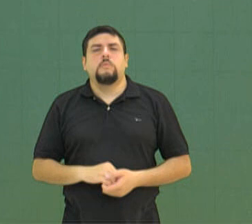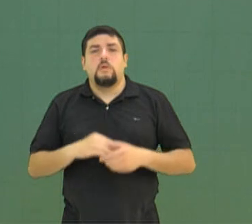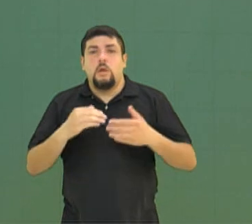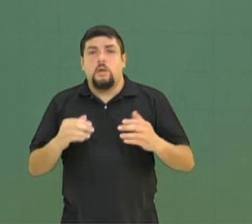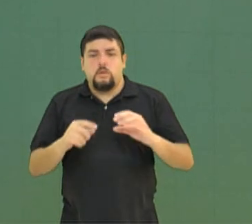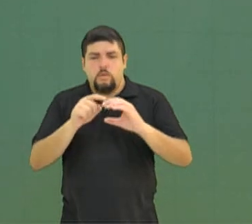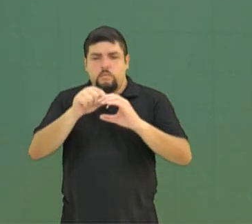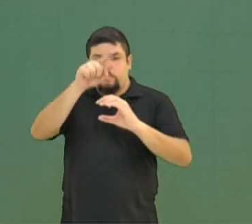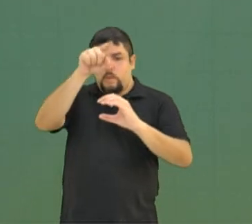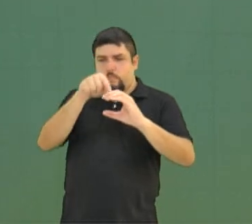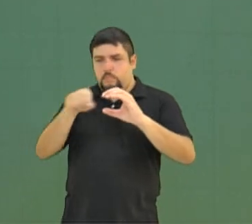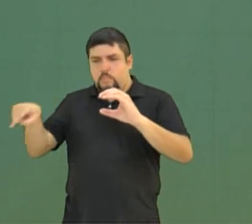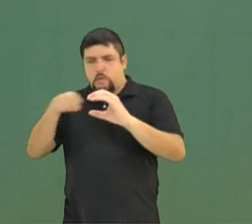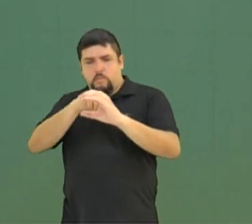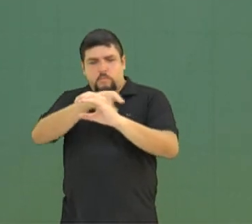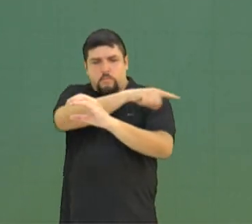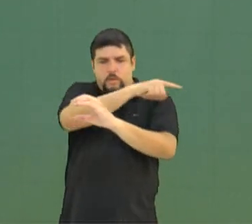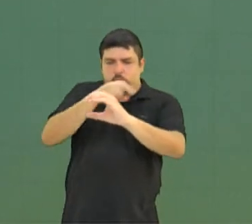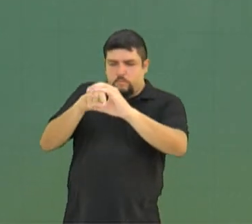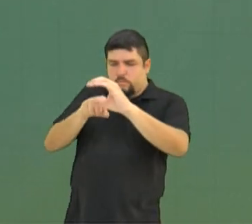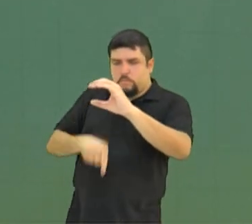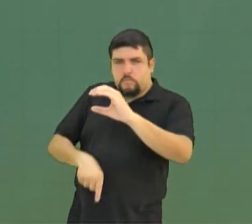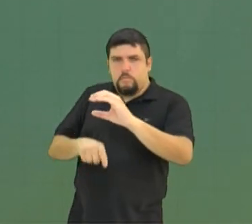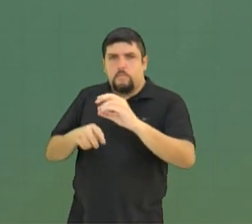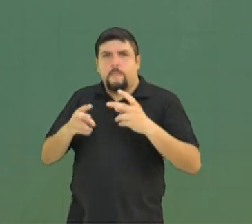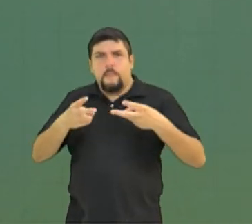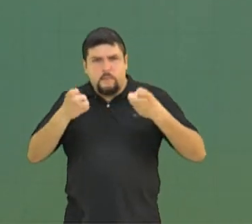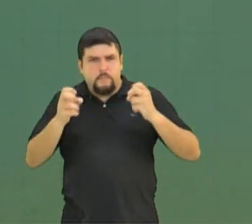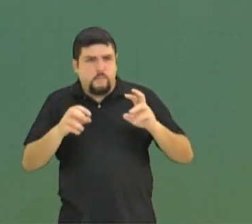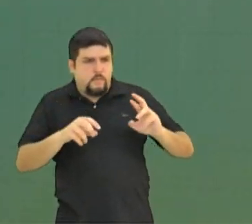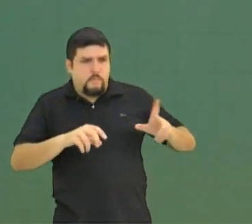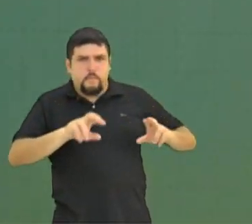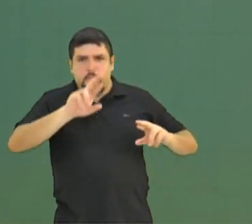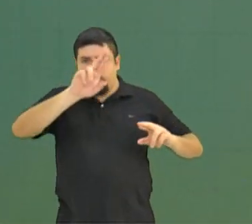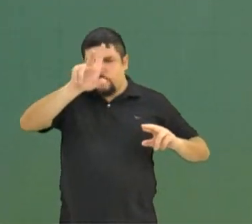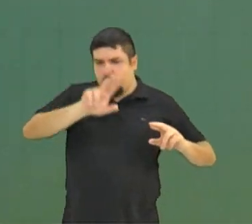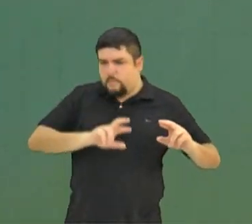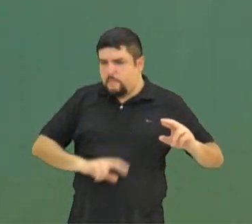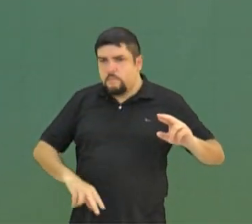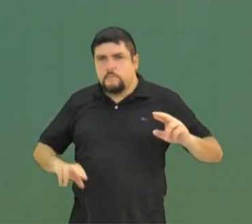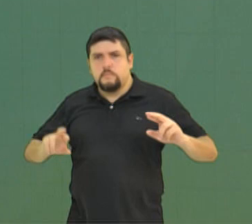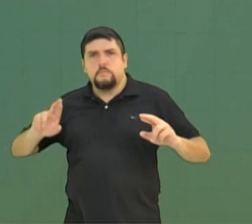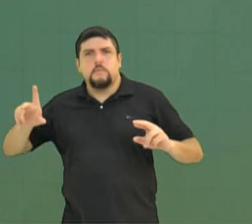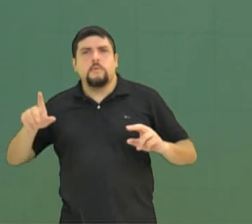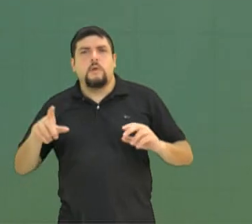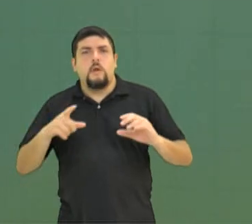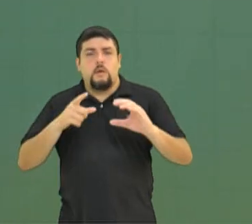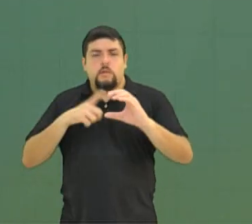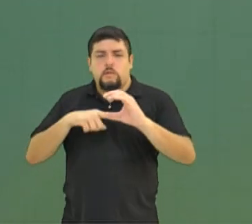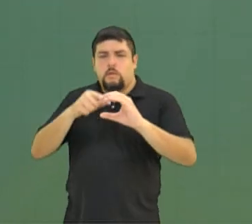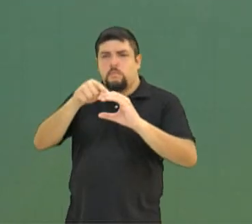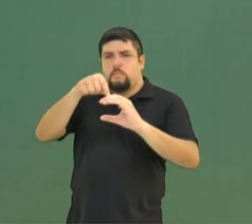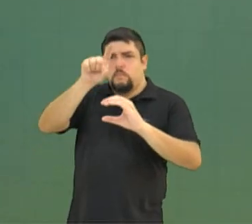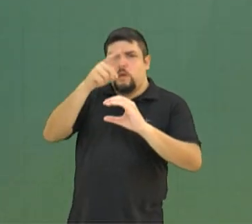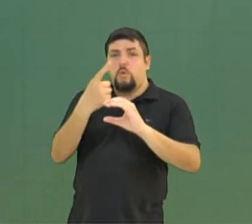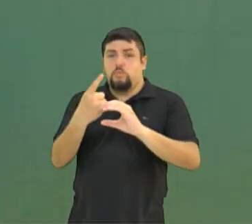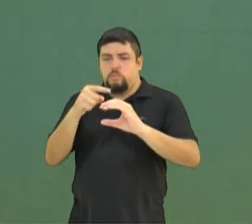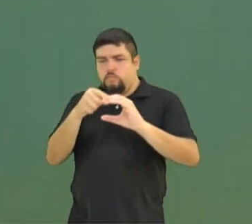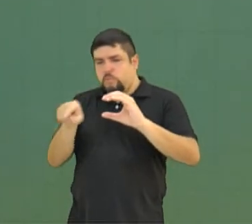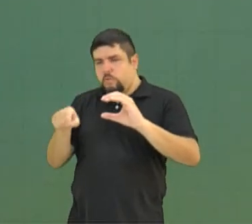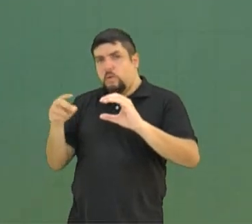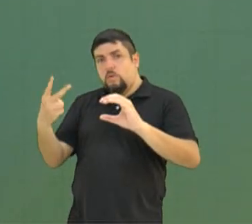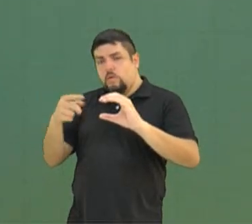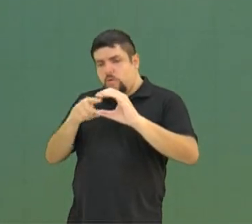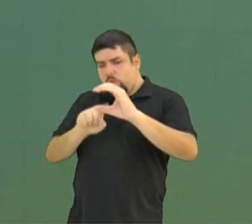certo? Então perceba, esse carboninho aqui, ele tem então 4 ligantes diferentes, ele